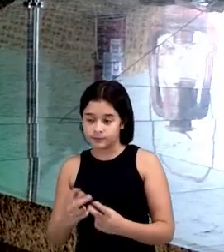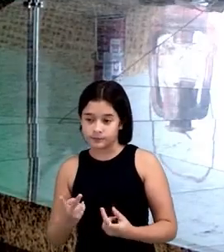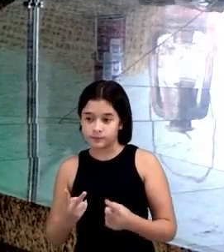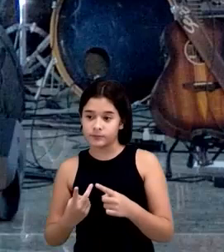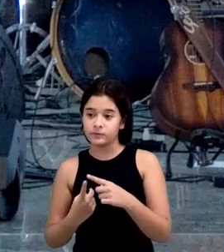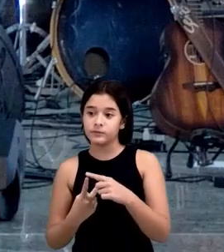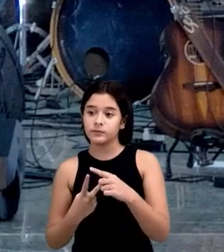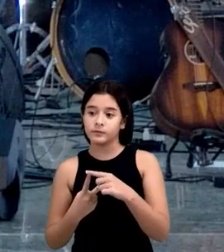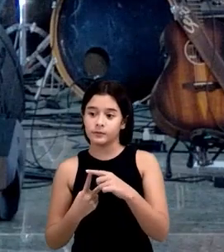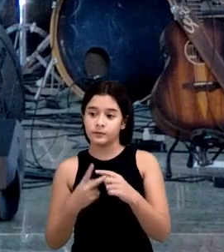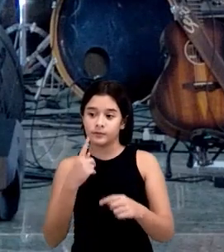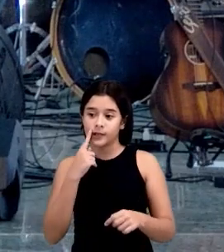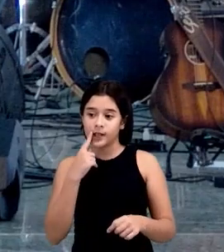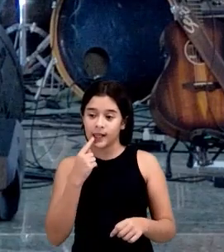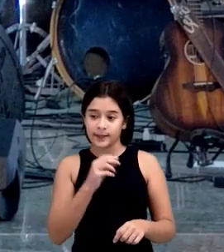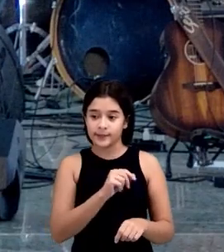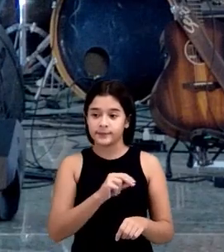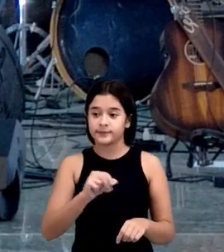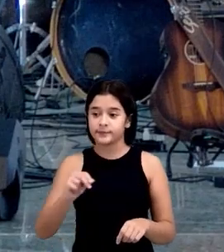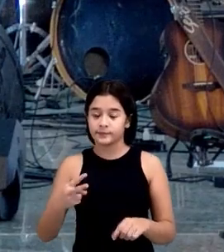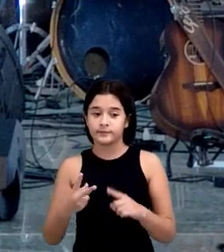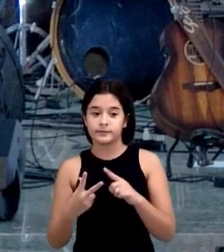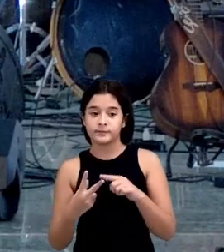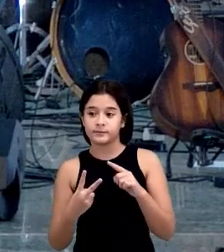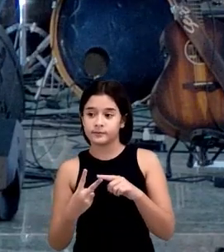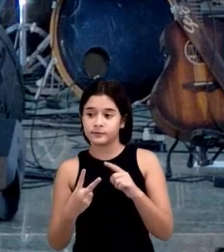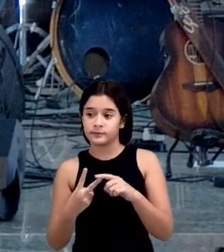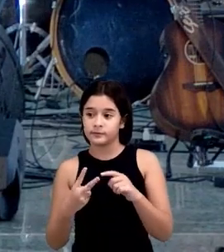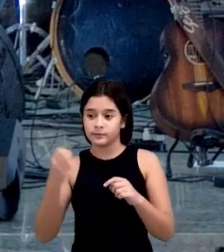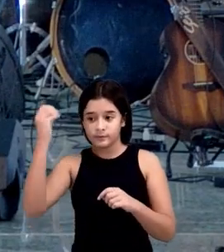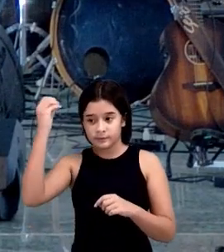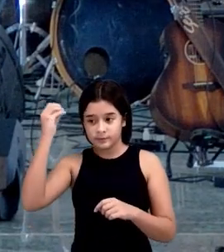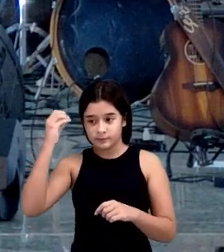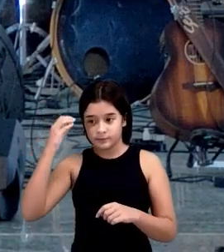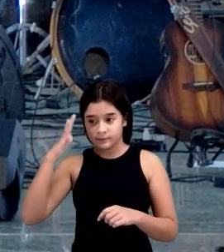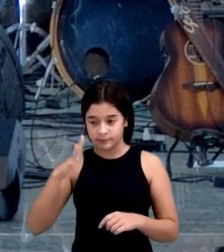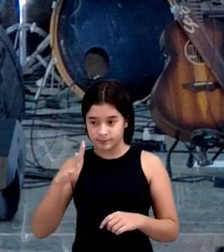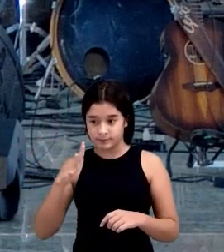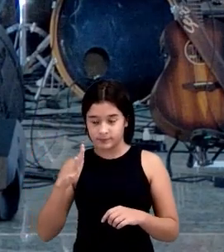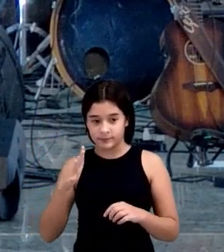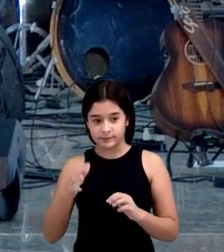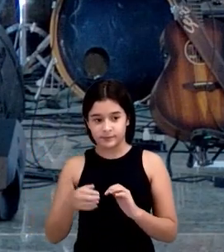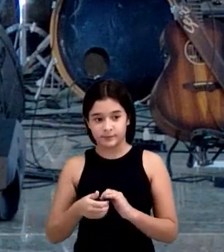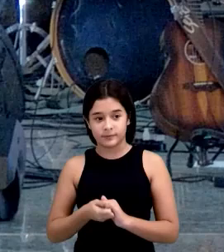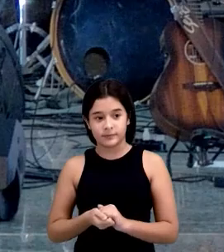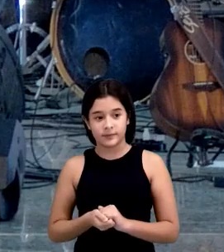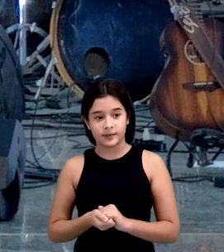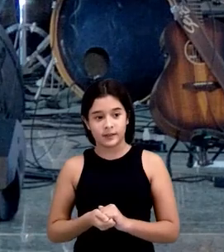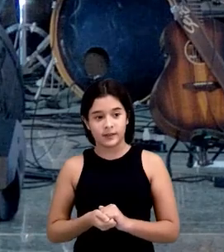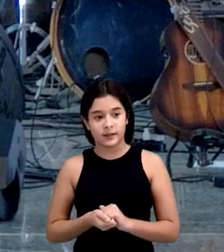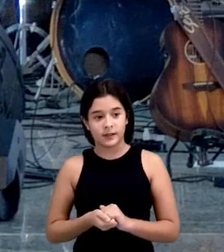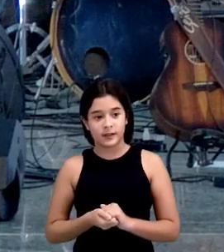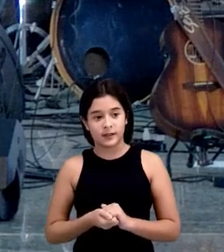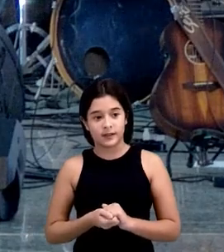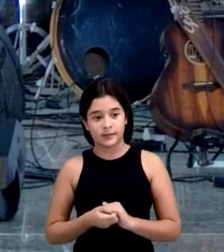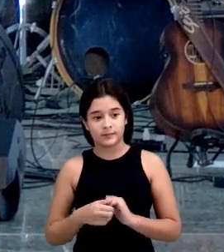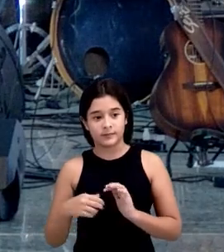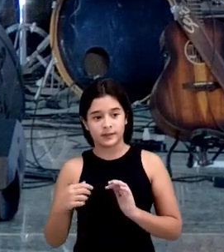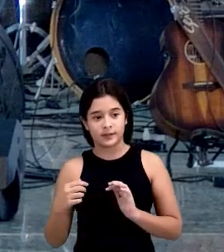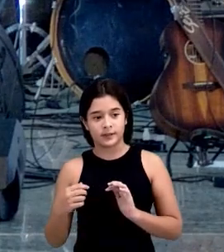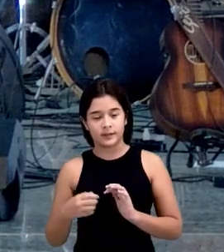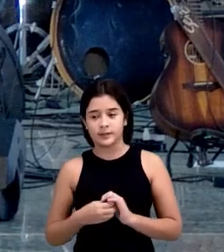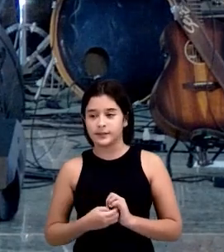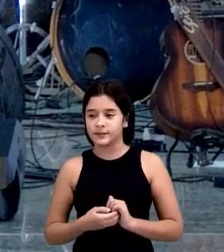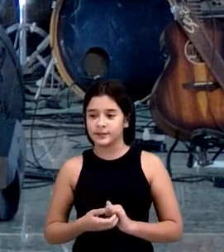admitir que não tem o impacto prático que se tinha naquela época. Concorda? Porque, veja bem, a tecnologia nos